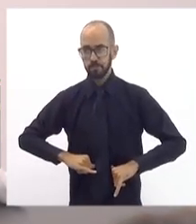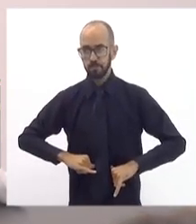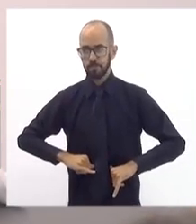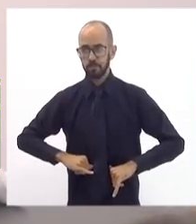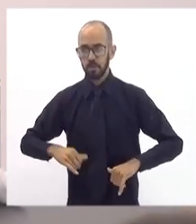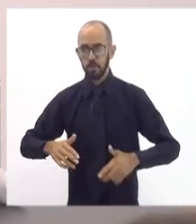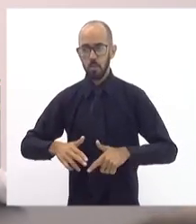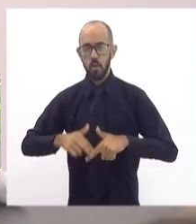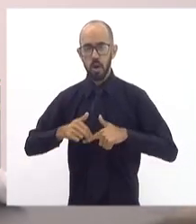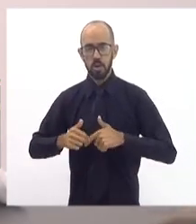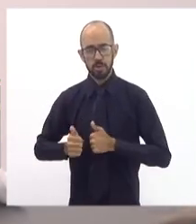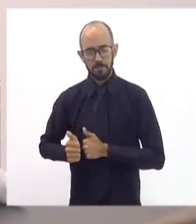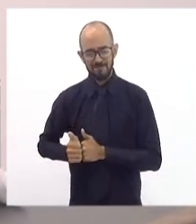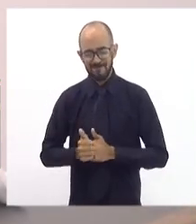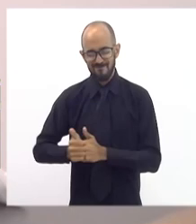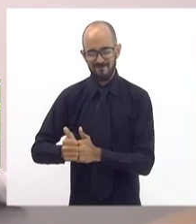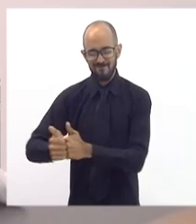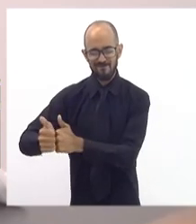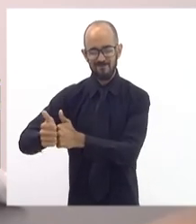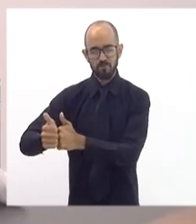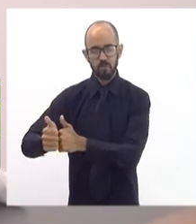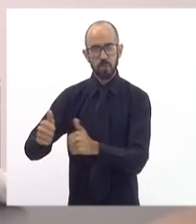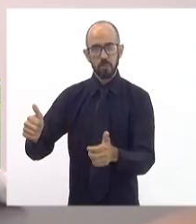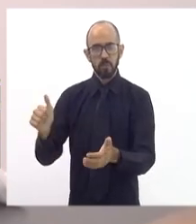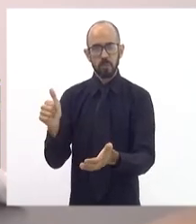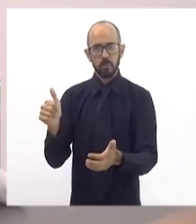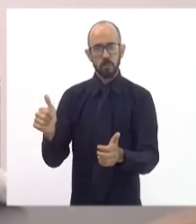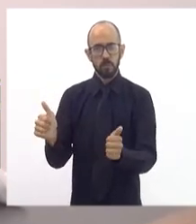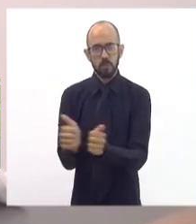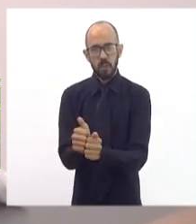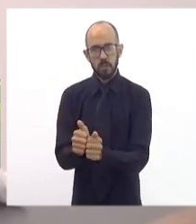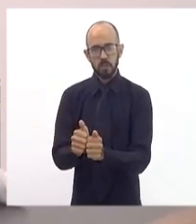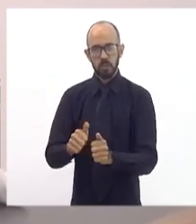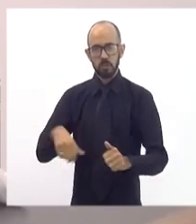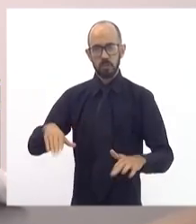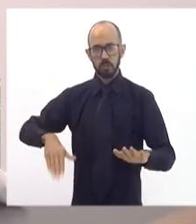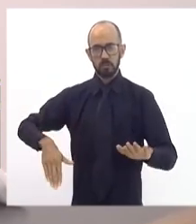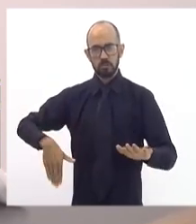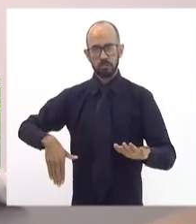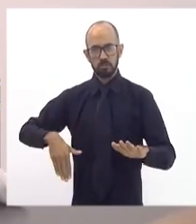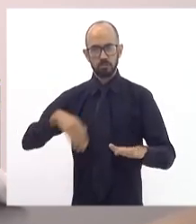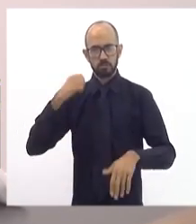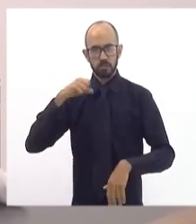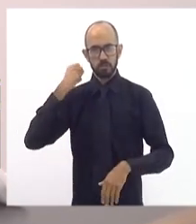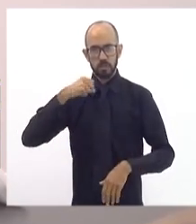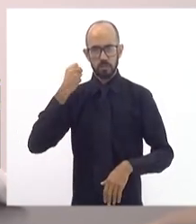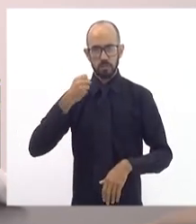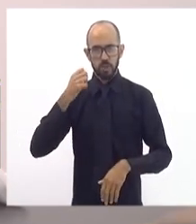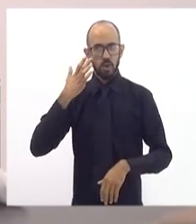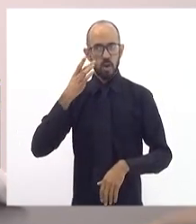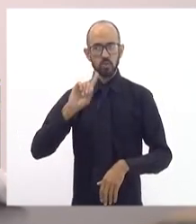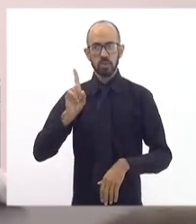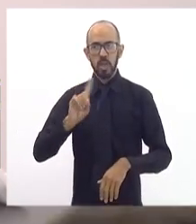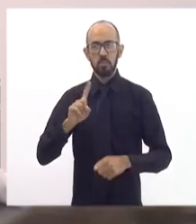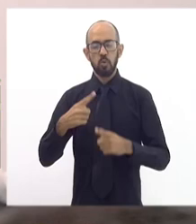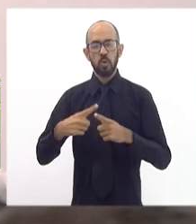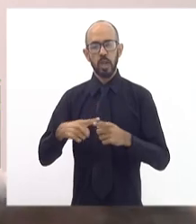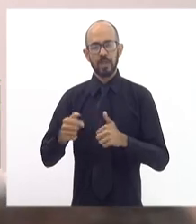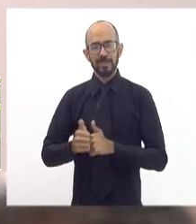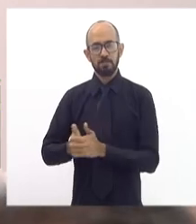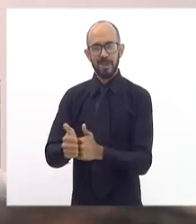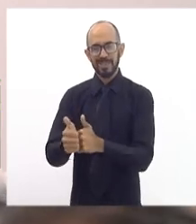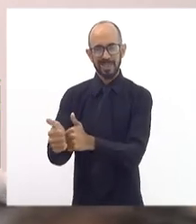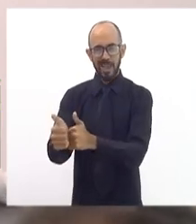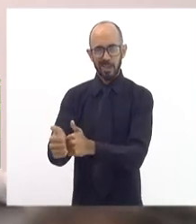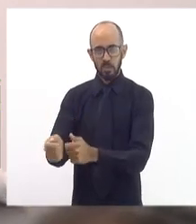o a perseguições que existe dentro da Baía de Sepetiba e eu não sei porque que se persegue tanto pescador artesanal eu não sei